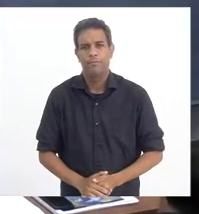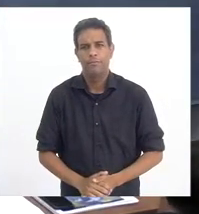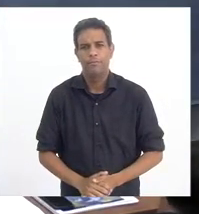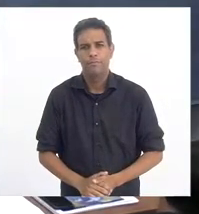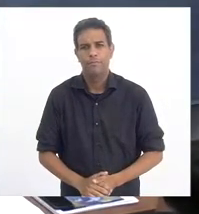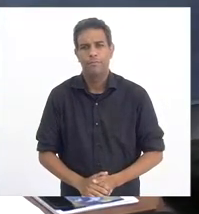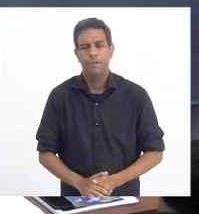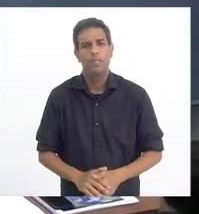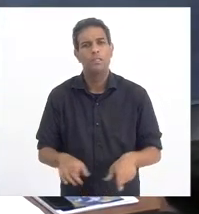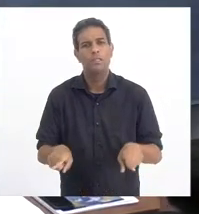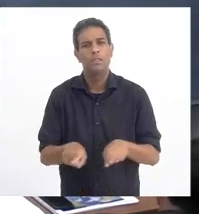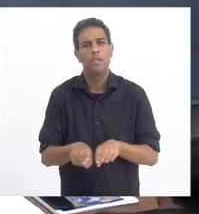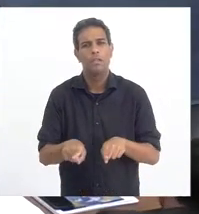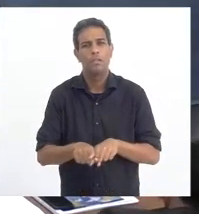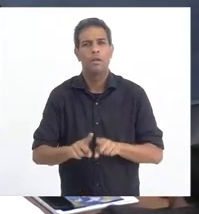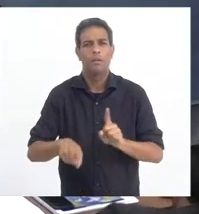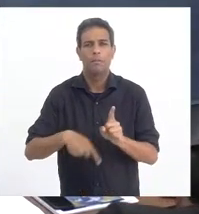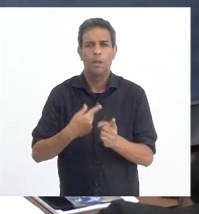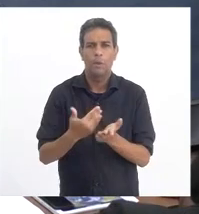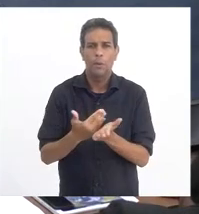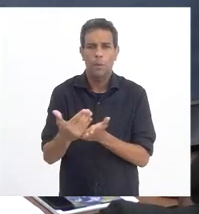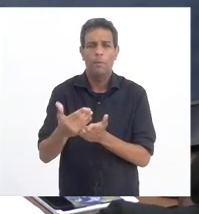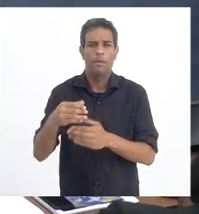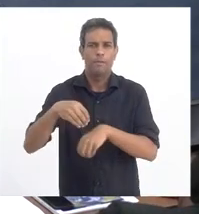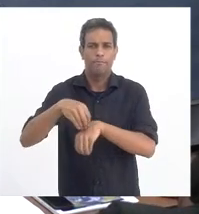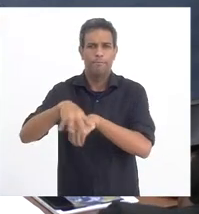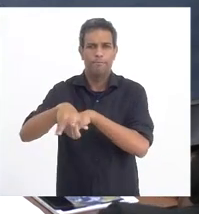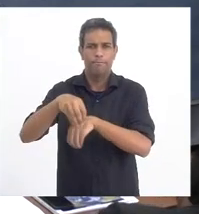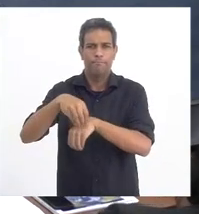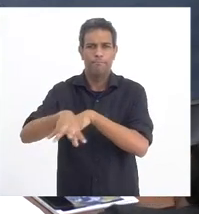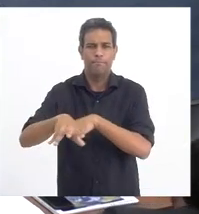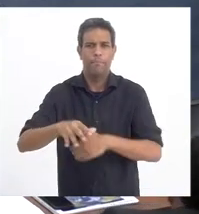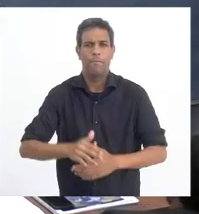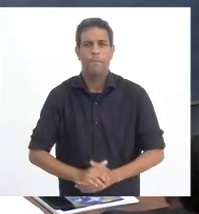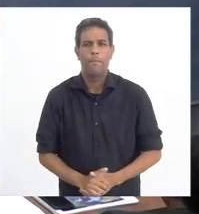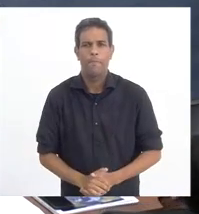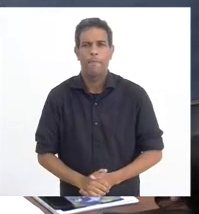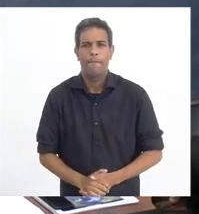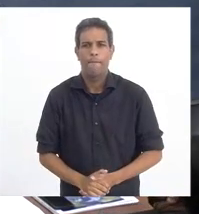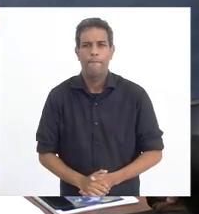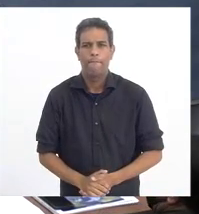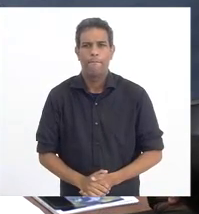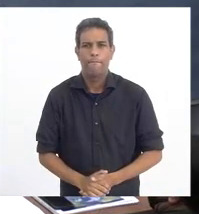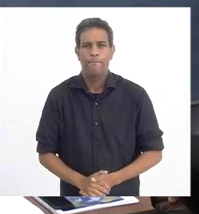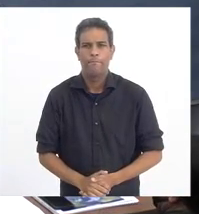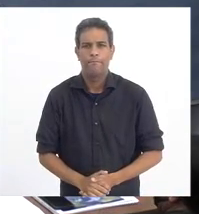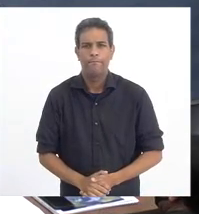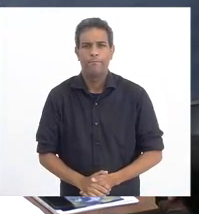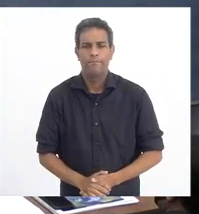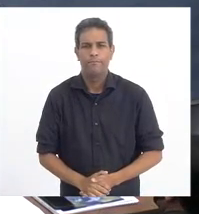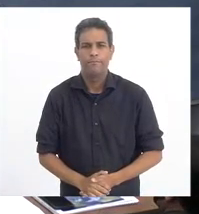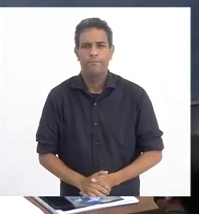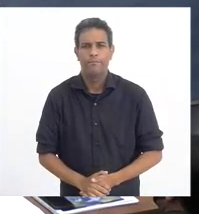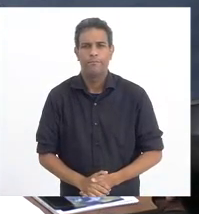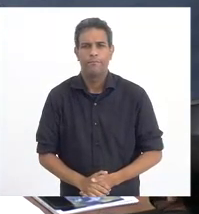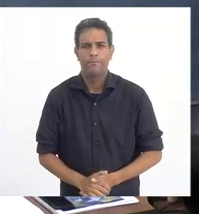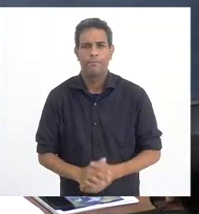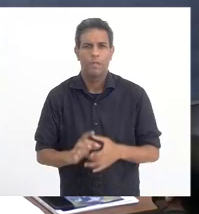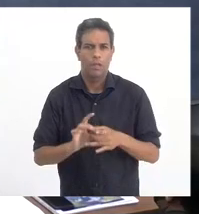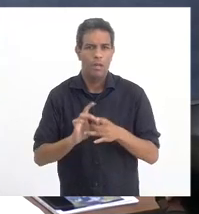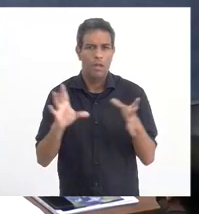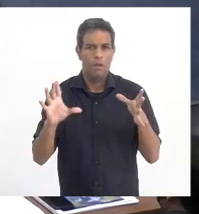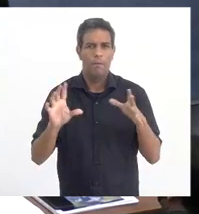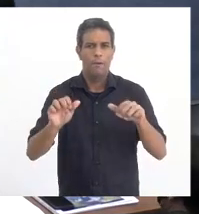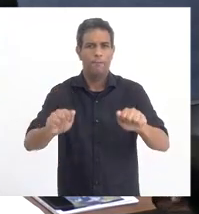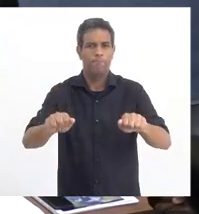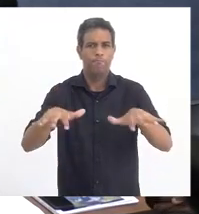E aí podemos fazer as coisas que quero Oi pode falar eu acho que pode falar da motorizar que